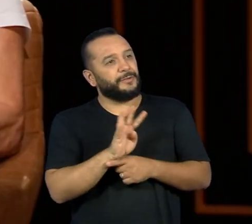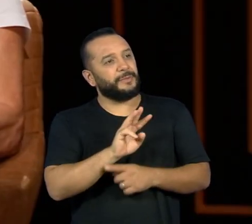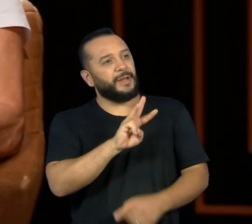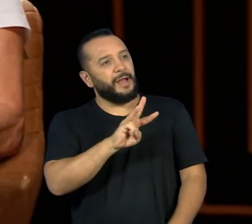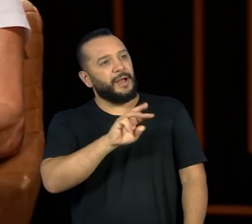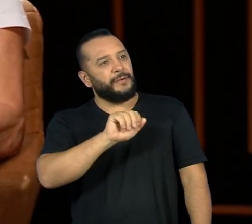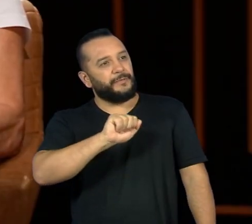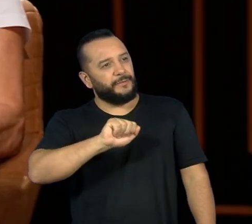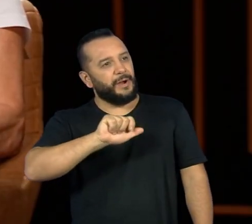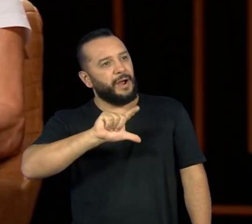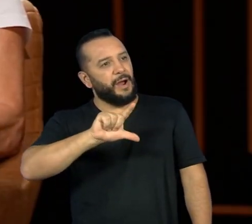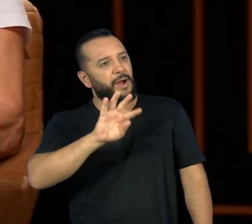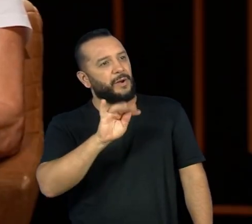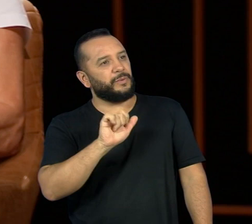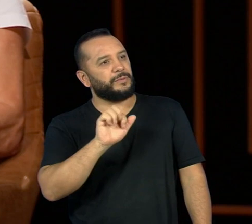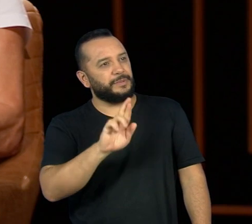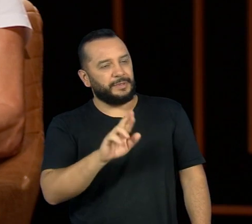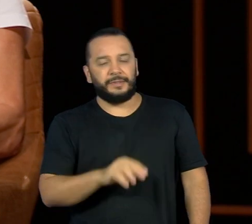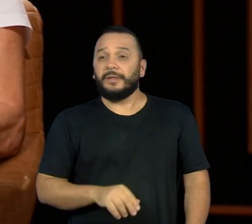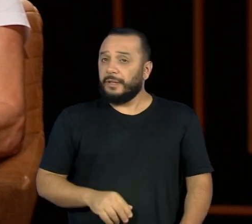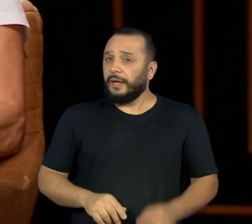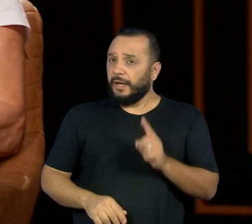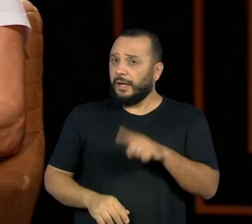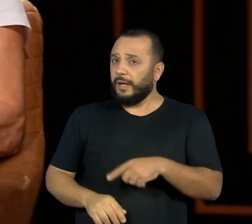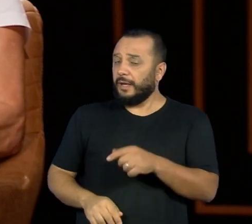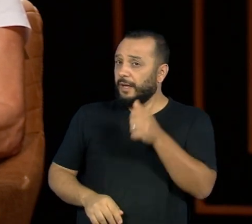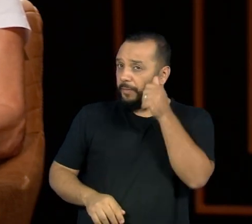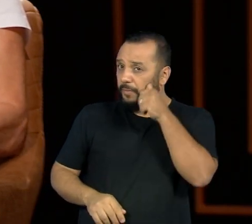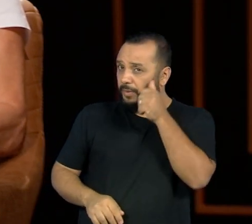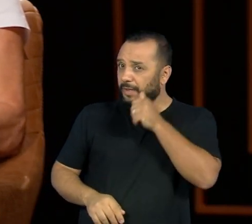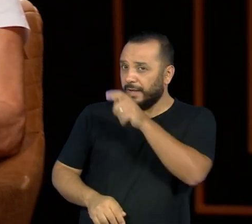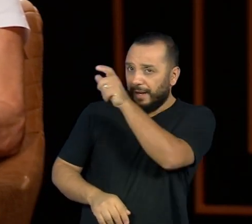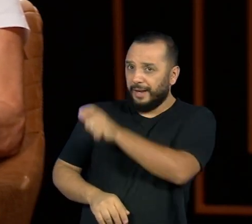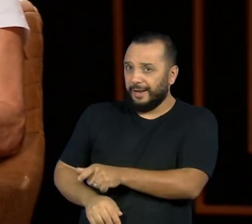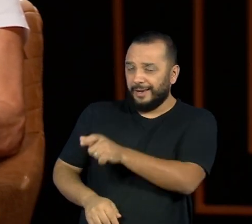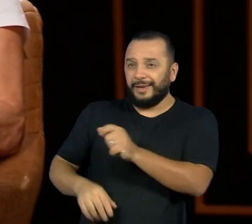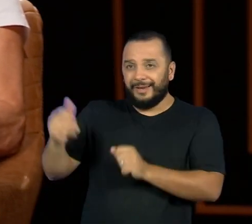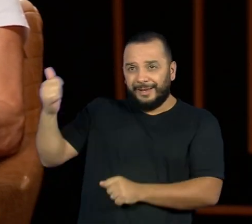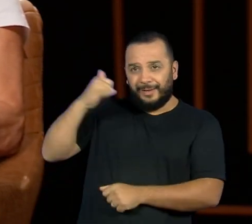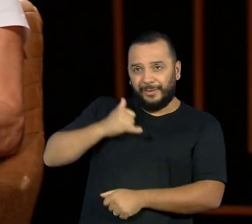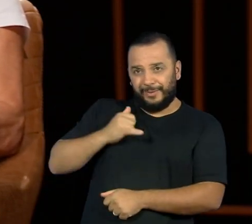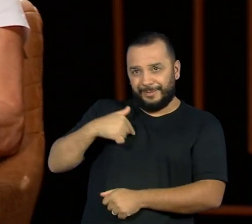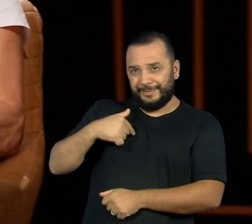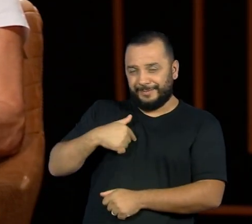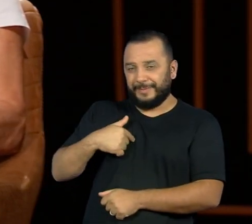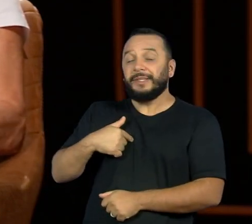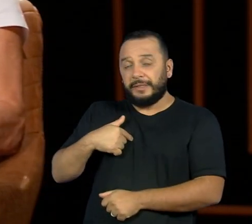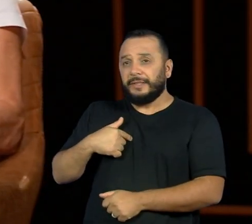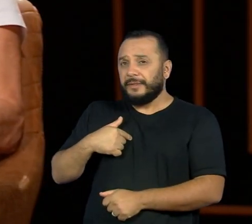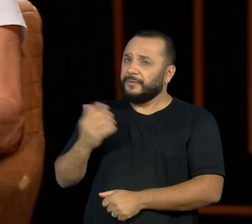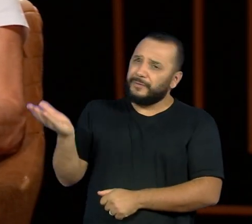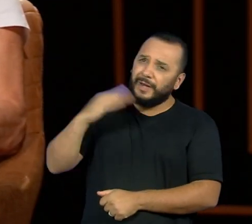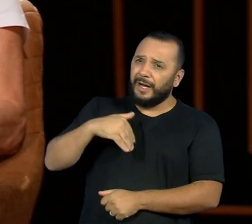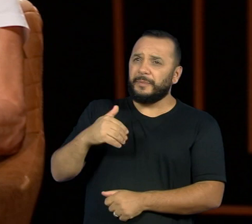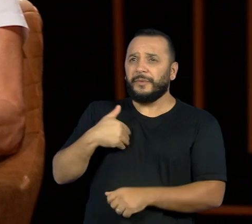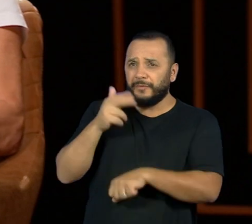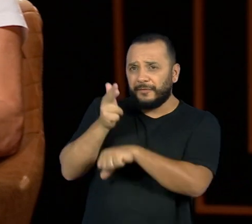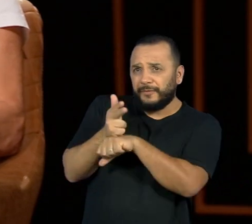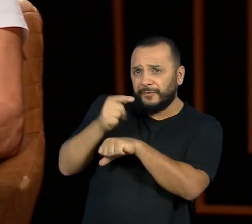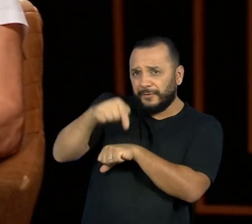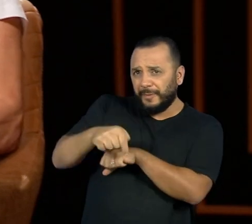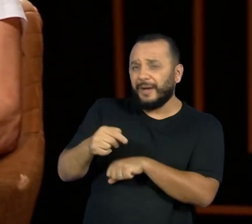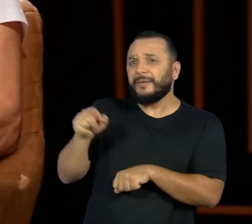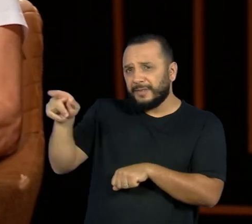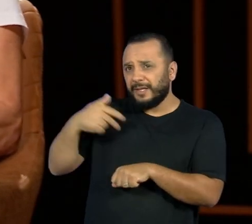uma mulher maravilhosa, era crítica também. Ela ligou e falou assim, Clarice, vamos fazer um filme aqui em casa, vem aqui para fazer